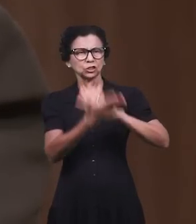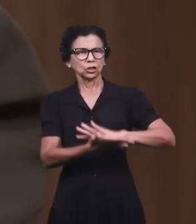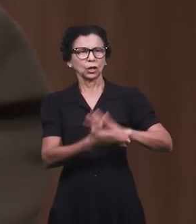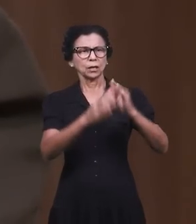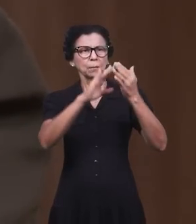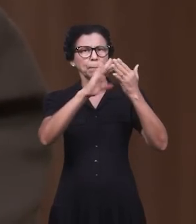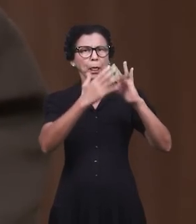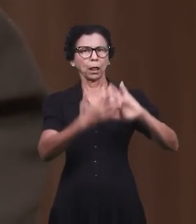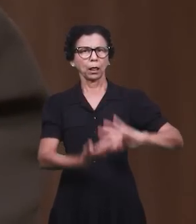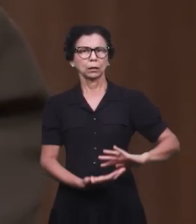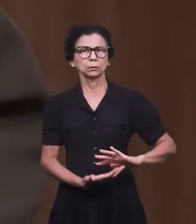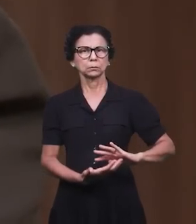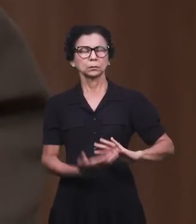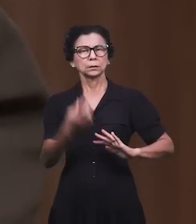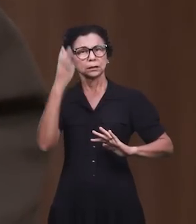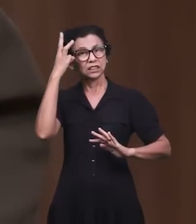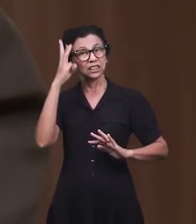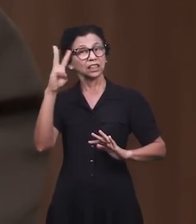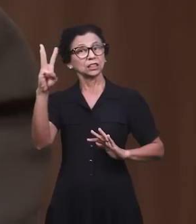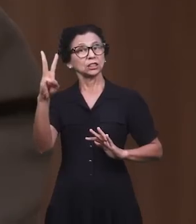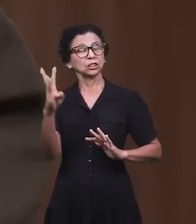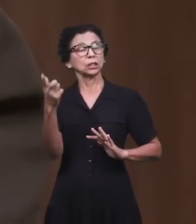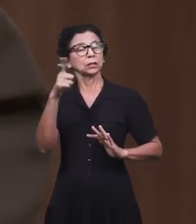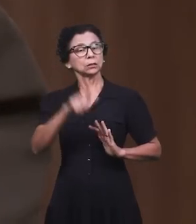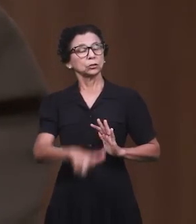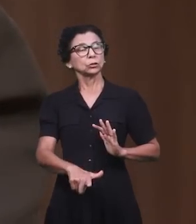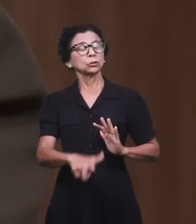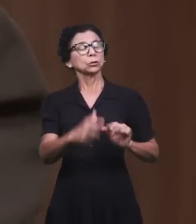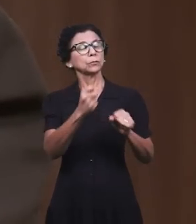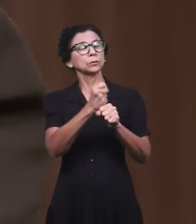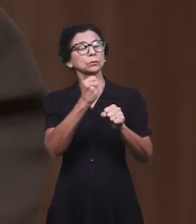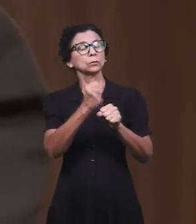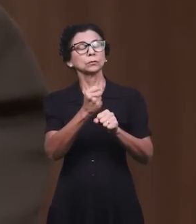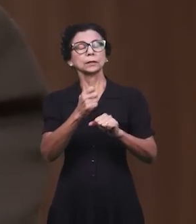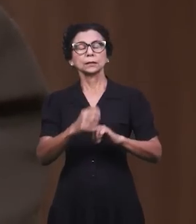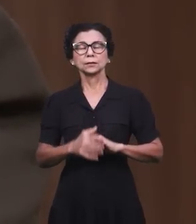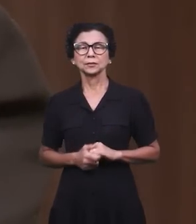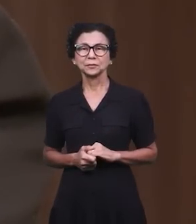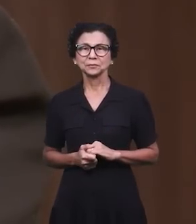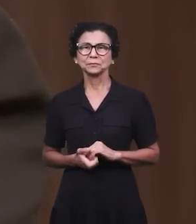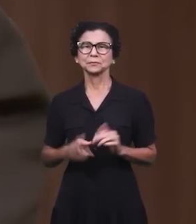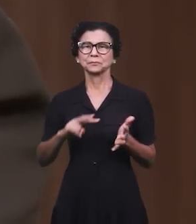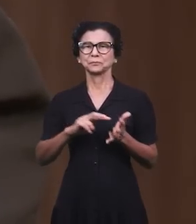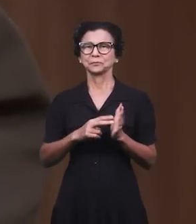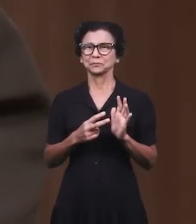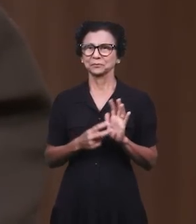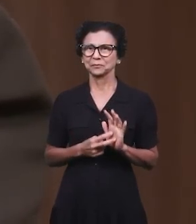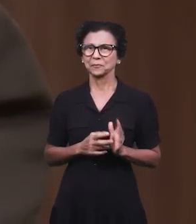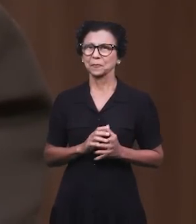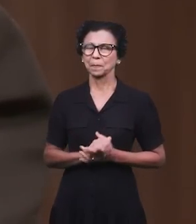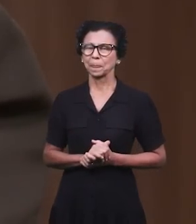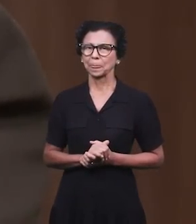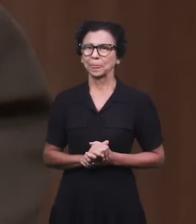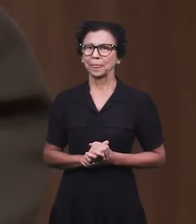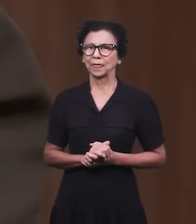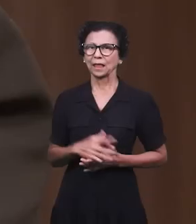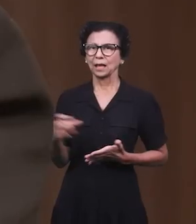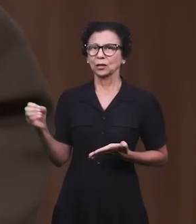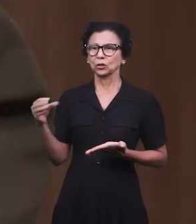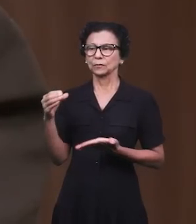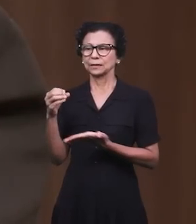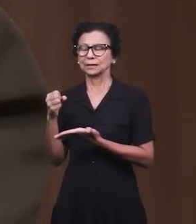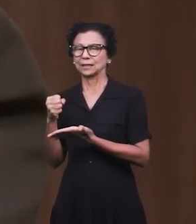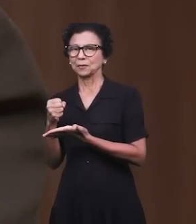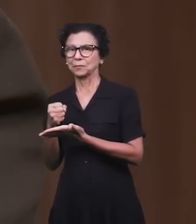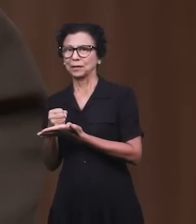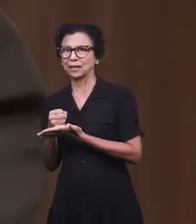a fundação, Jesus ali, ele faz uma obra nova na nossa vida, que é o Novo Testamento, mas ele aproveita